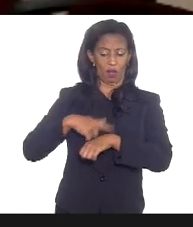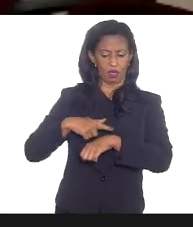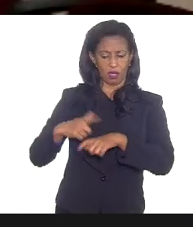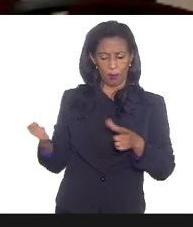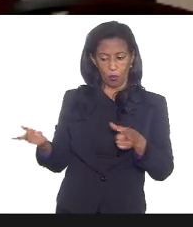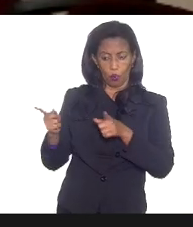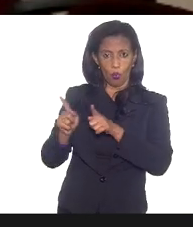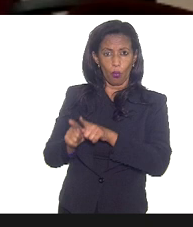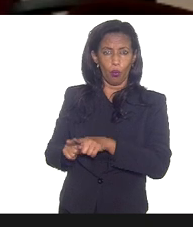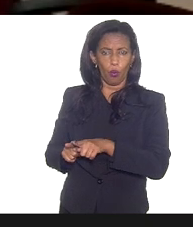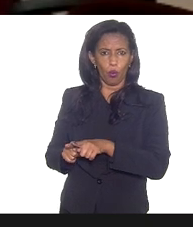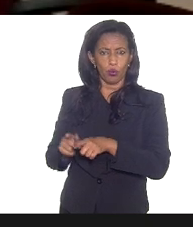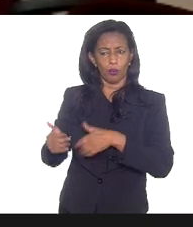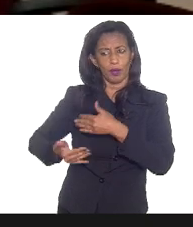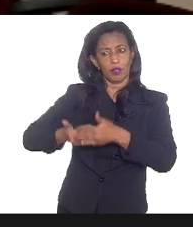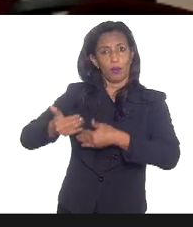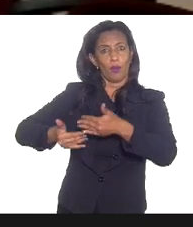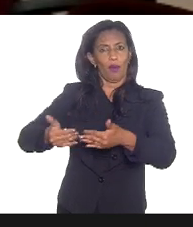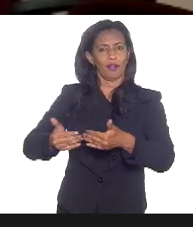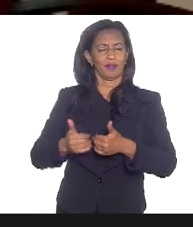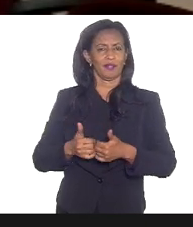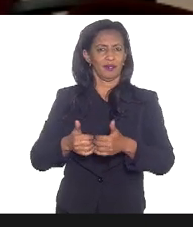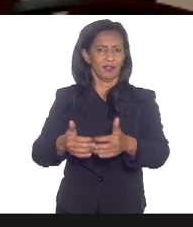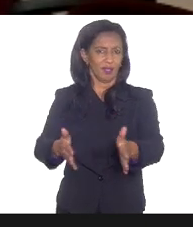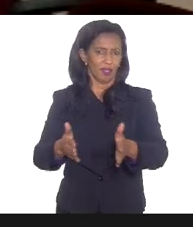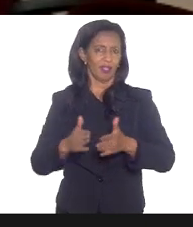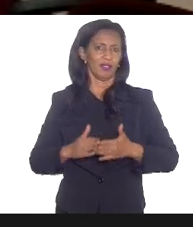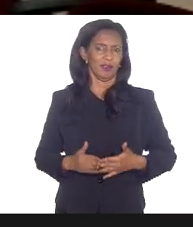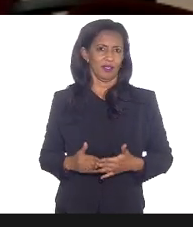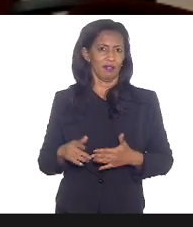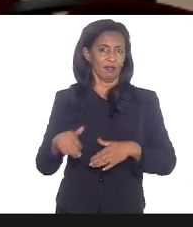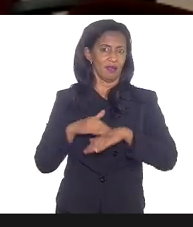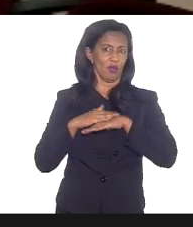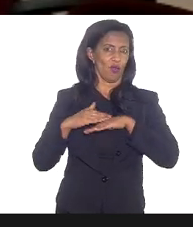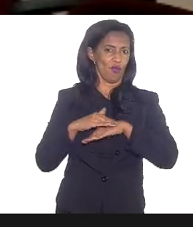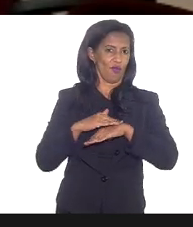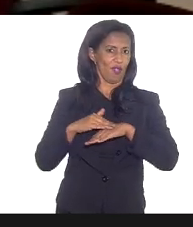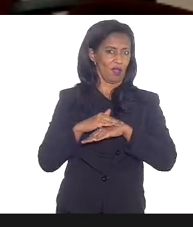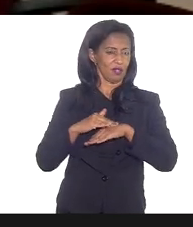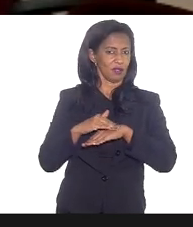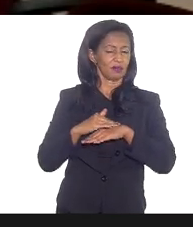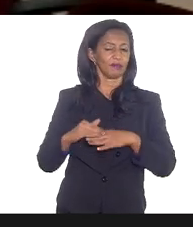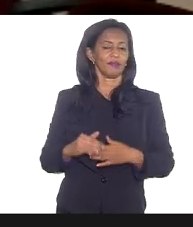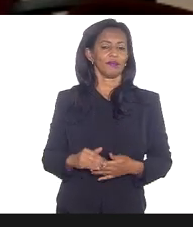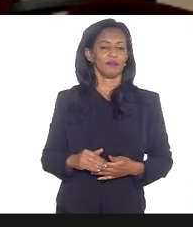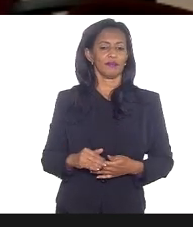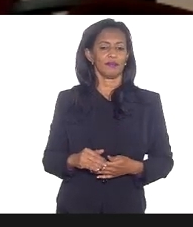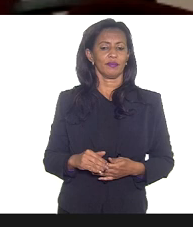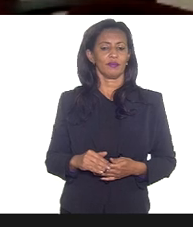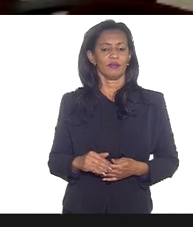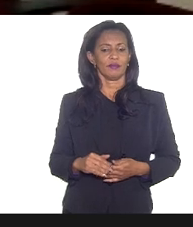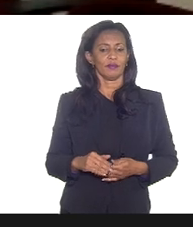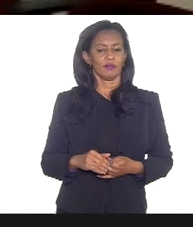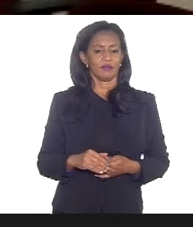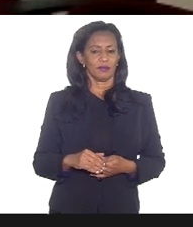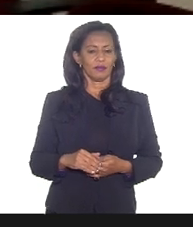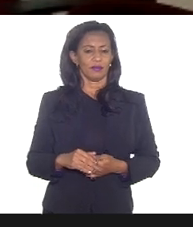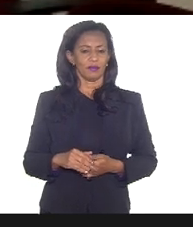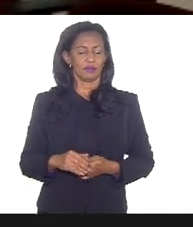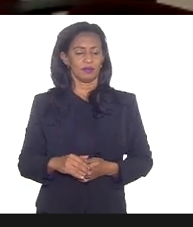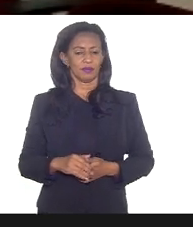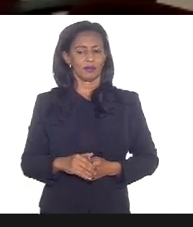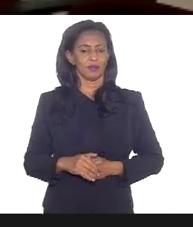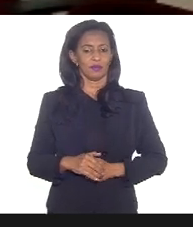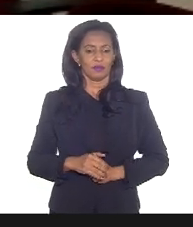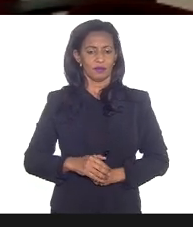curto, claro, foi um processo inicial nessa conversa, nesse movimento, né? A gente já